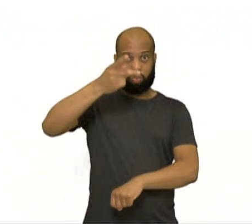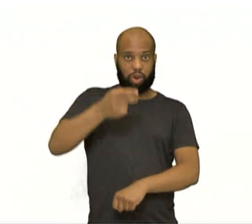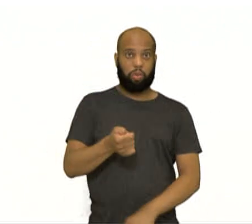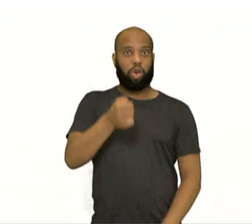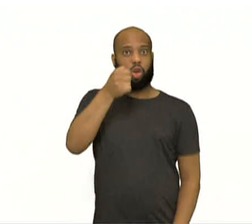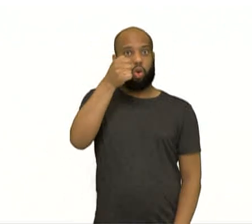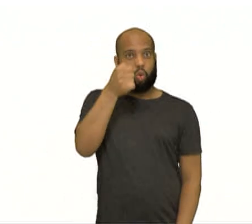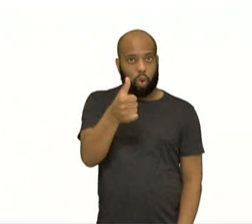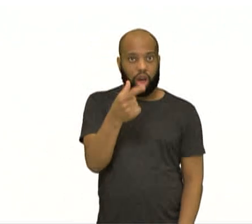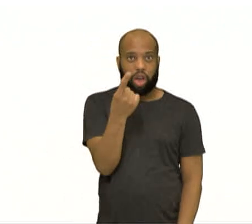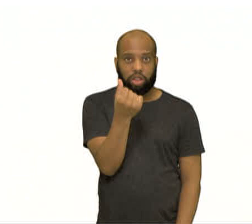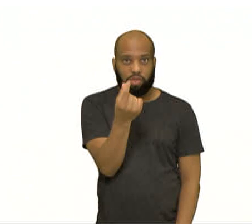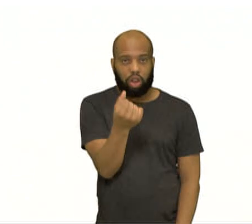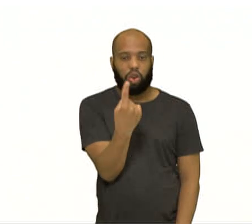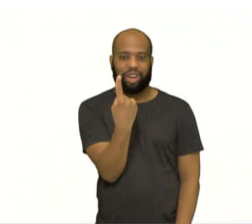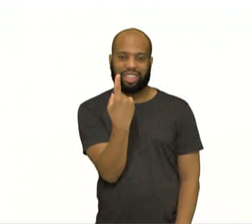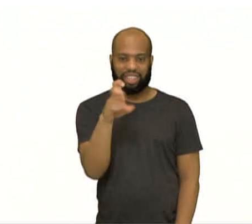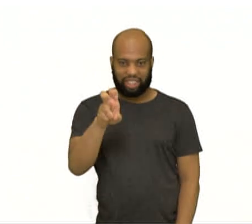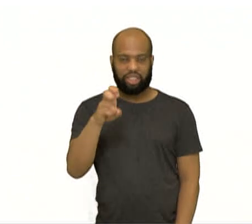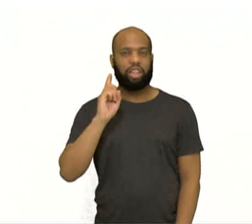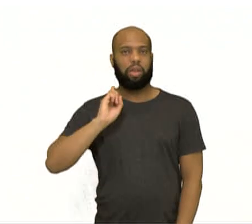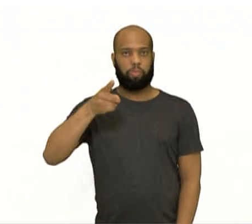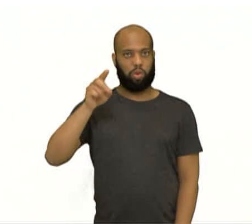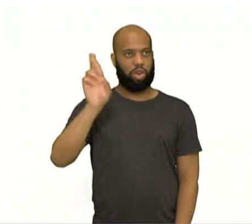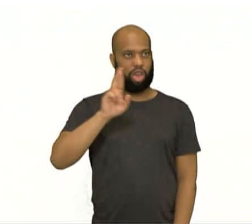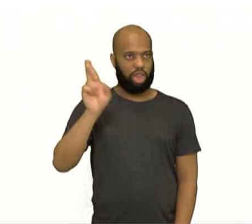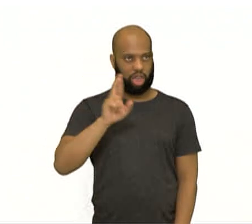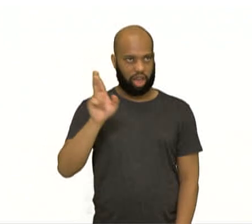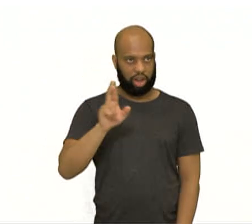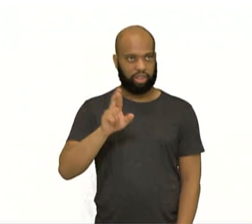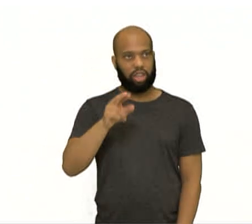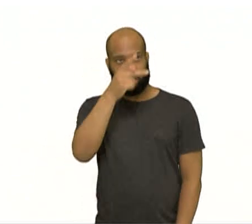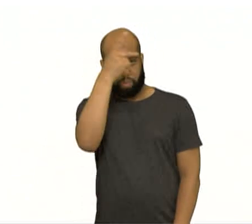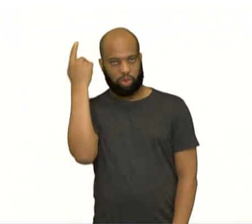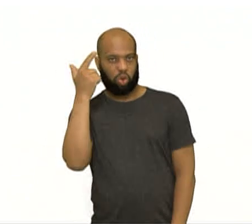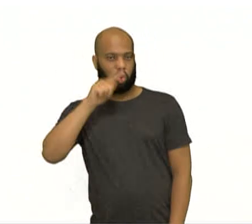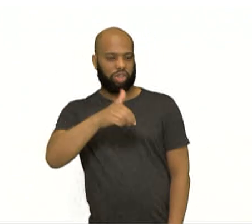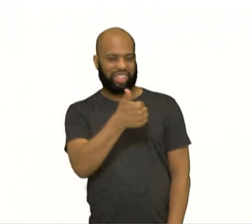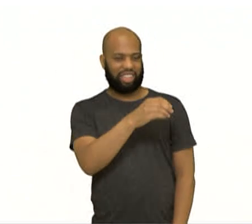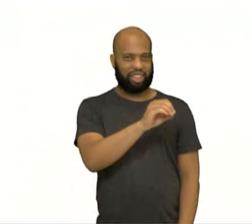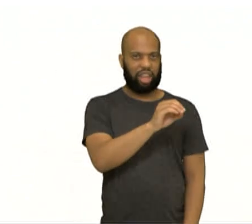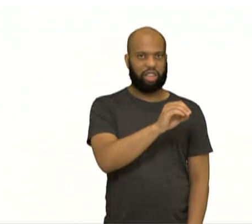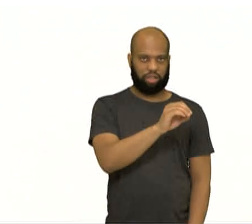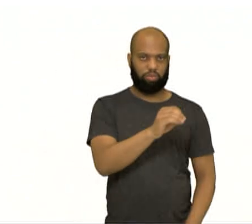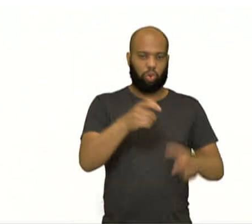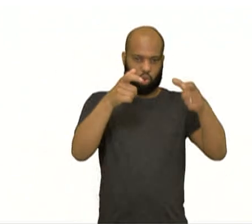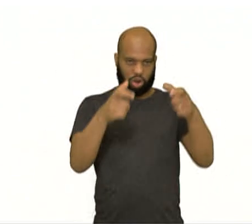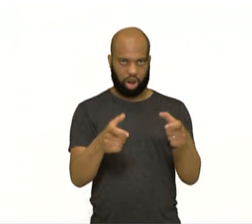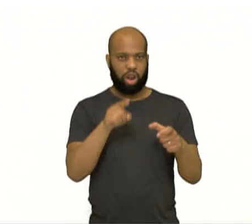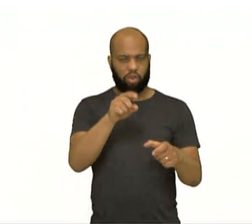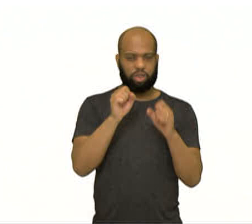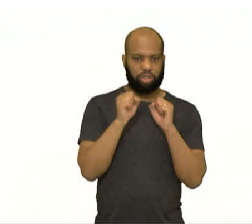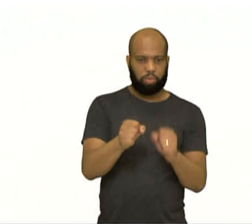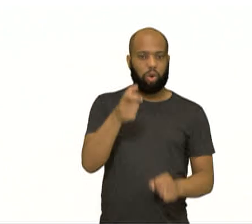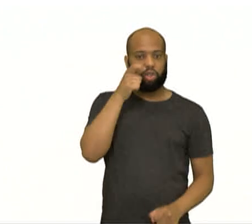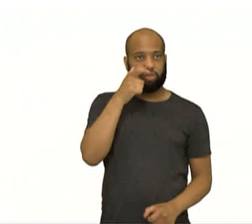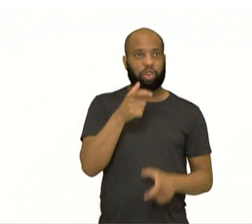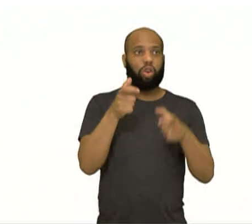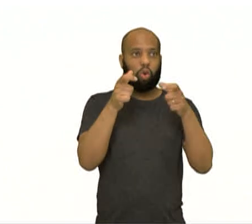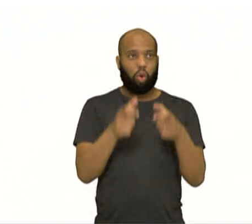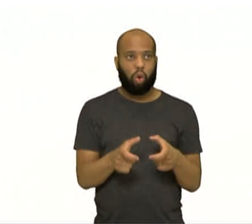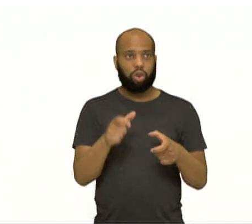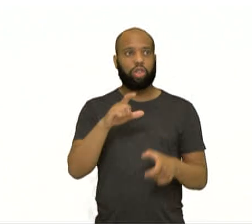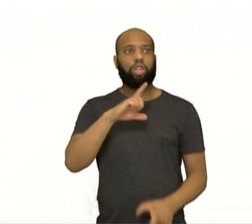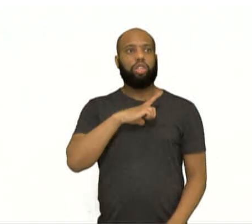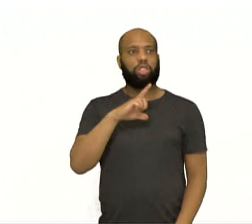no valor de R$15 mil, do 10º ao 1º colocado. Você poderá acompanhar a transmissão da competição na Twitch do